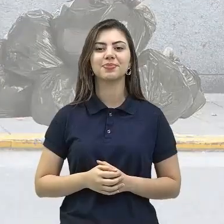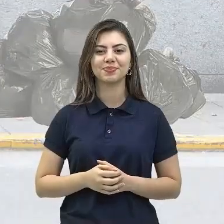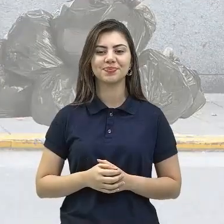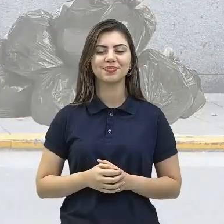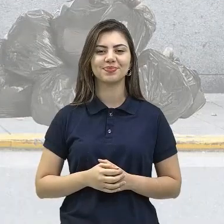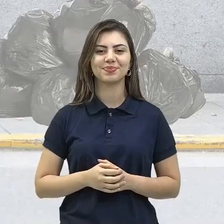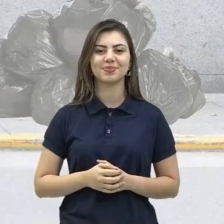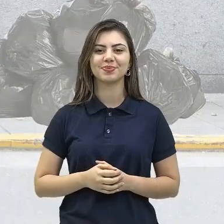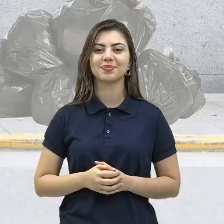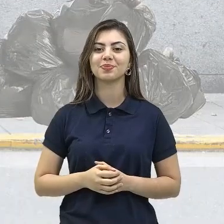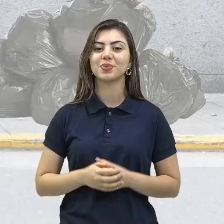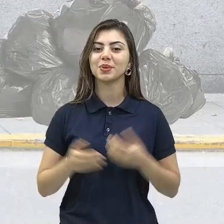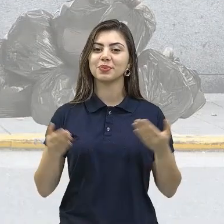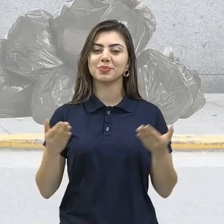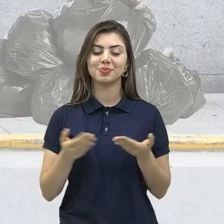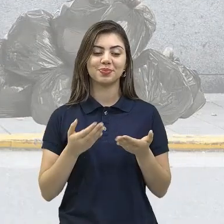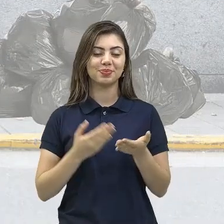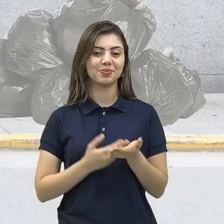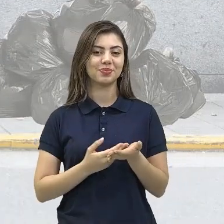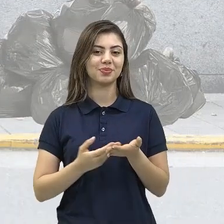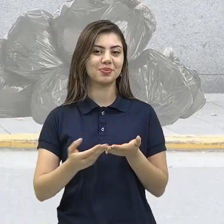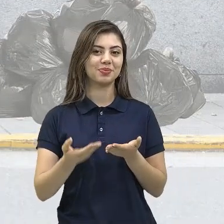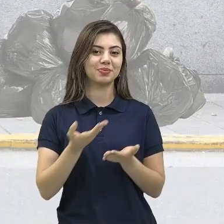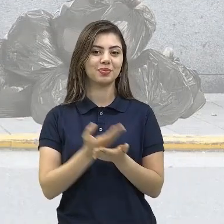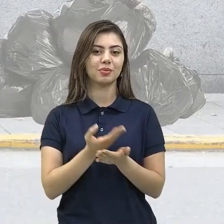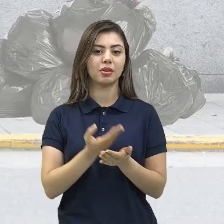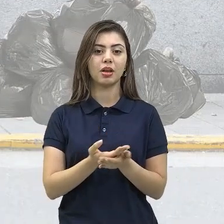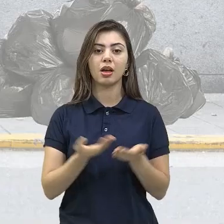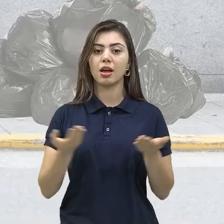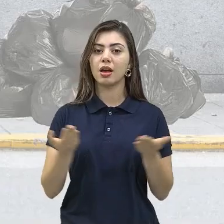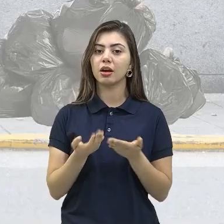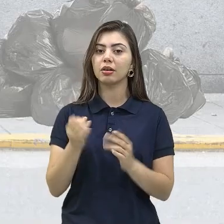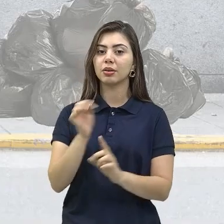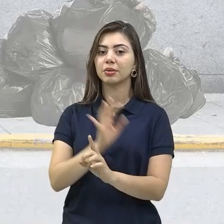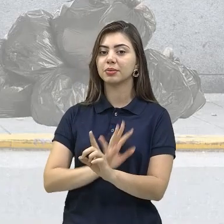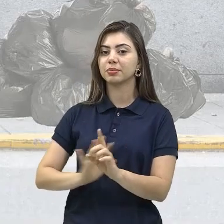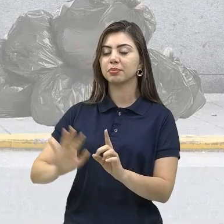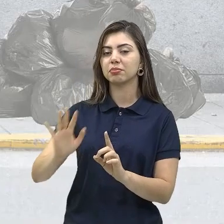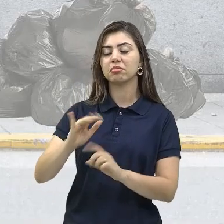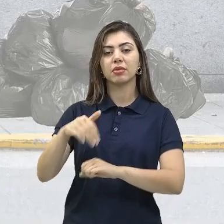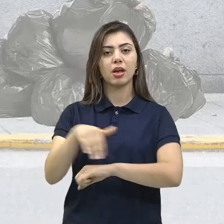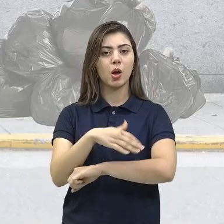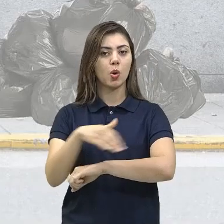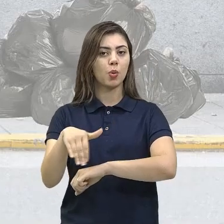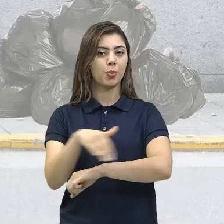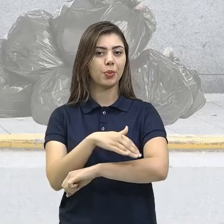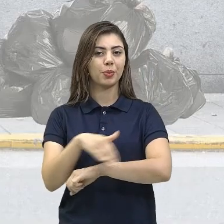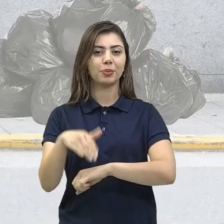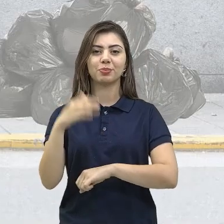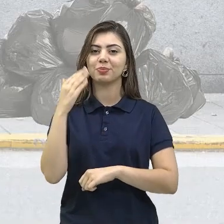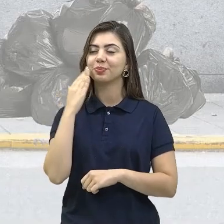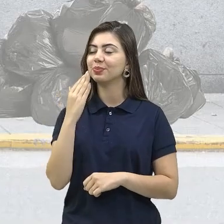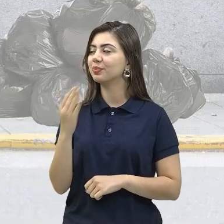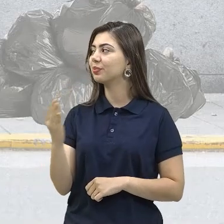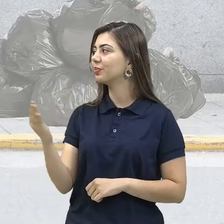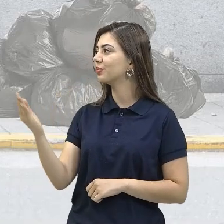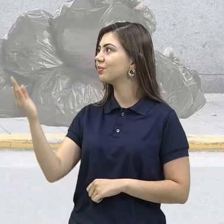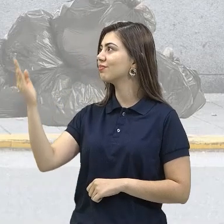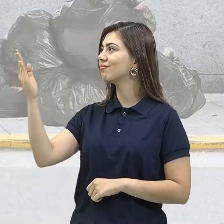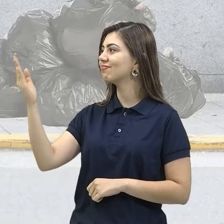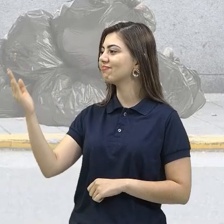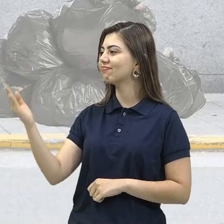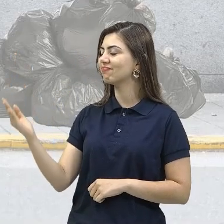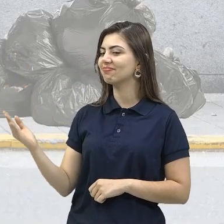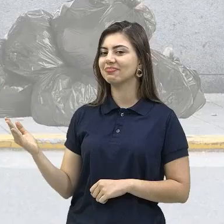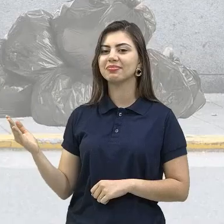E a gente começa a nossa aula de hoje, vejam vocês, num cenário como se fosse numa rua, em que a gente está percebendo que tem